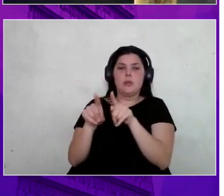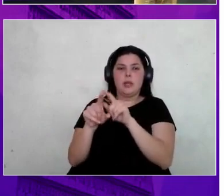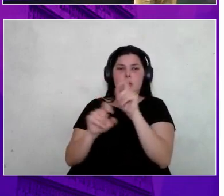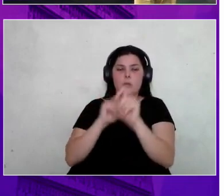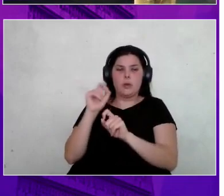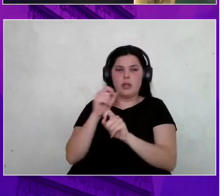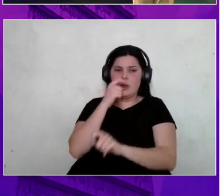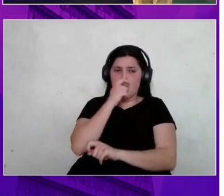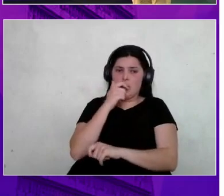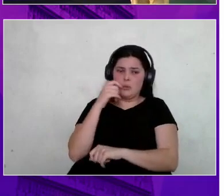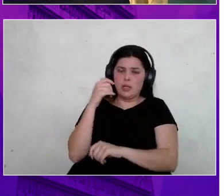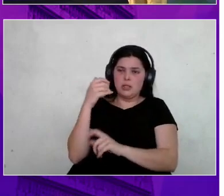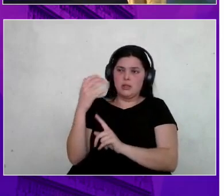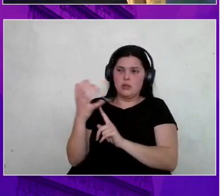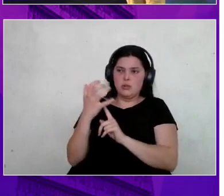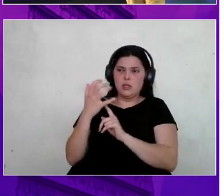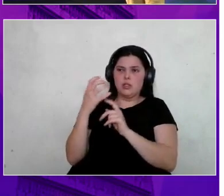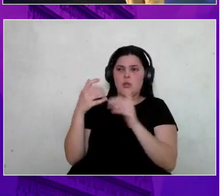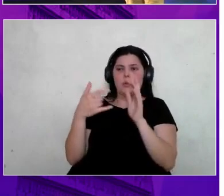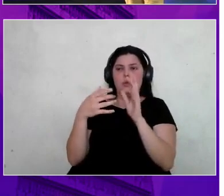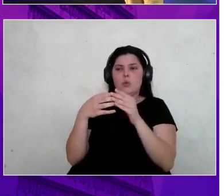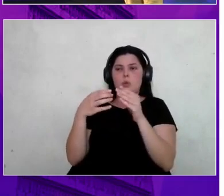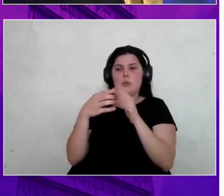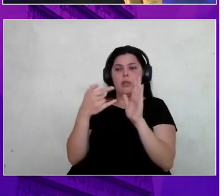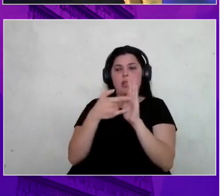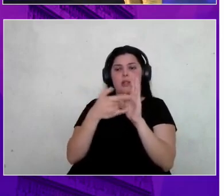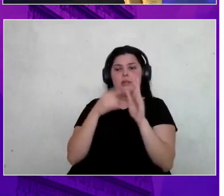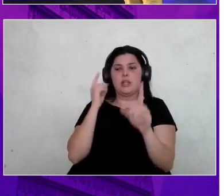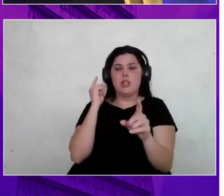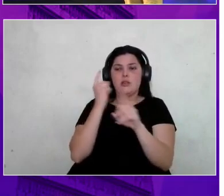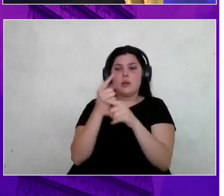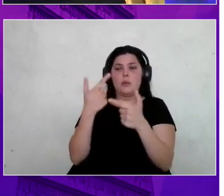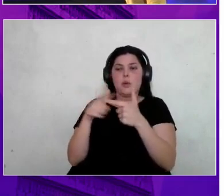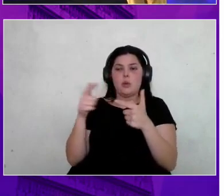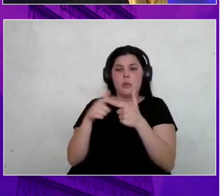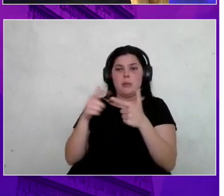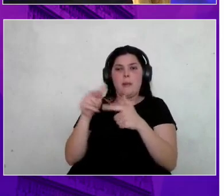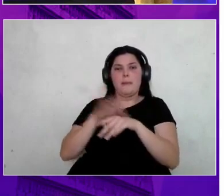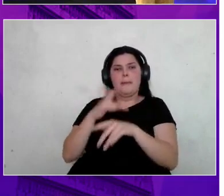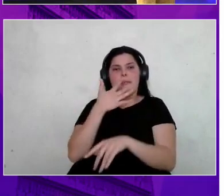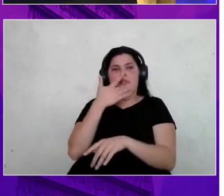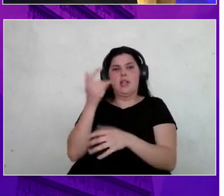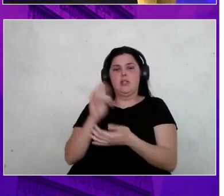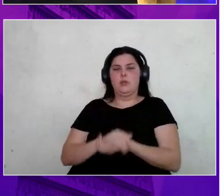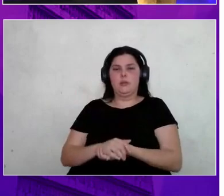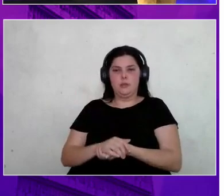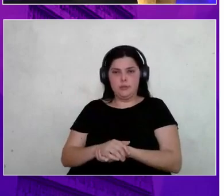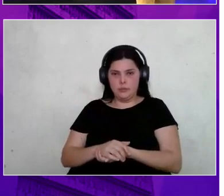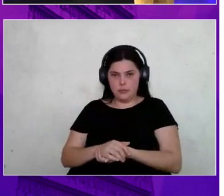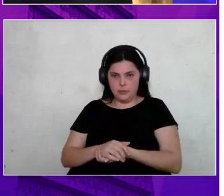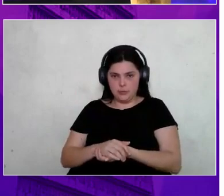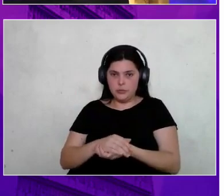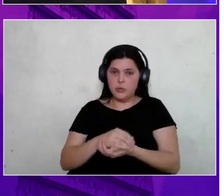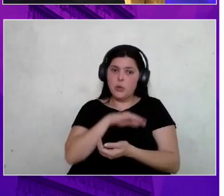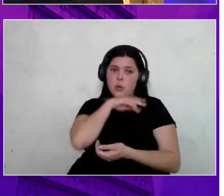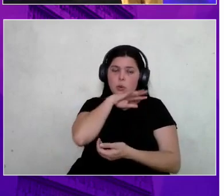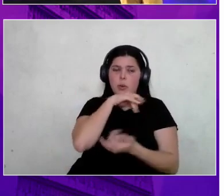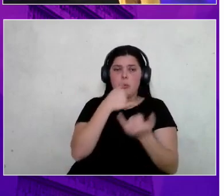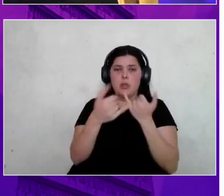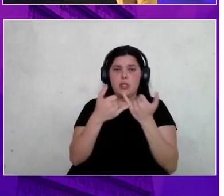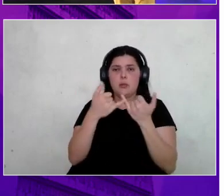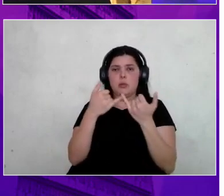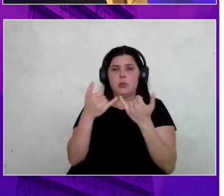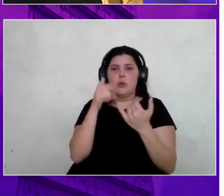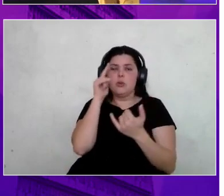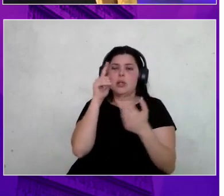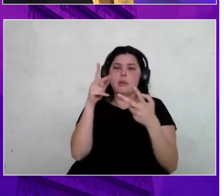impactante para o time de dev é conseguir identificar as causas dos problemas de forma mais fácil. Né? Então, é muito ruim quando a gente fica no escuro na hora de resolver